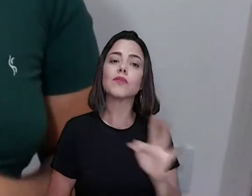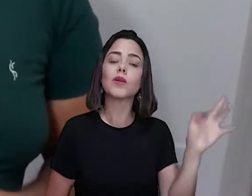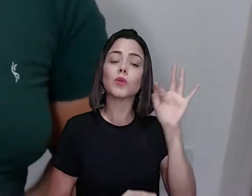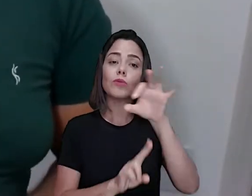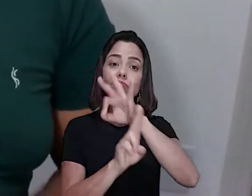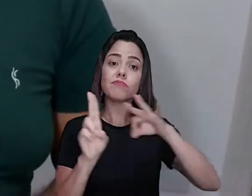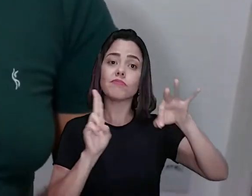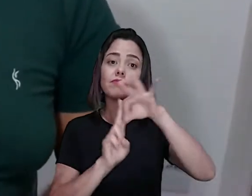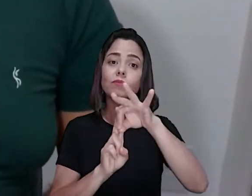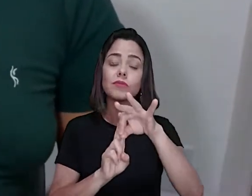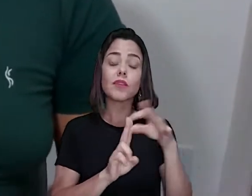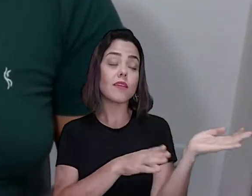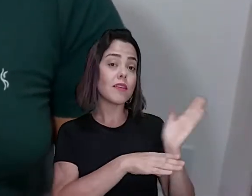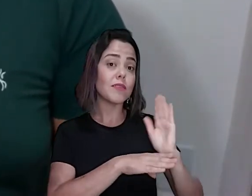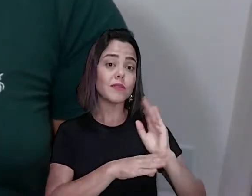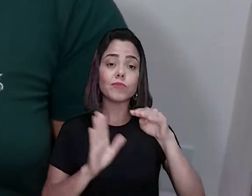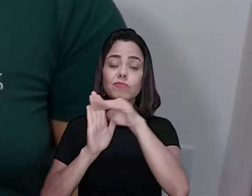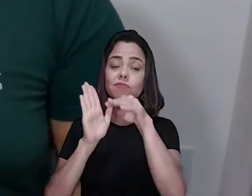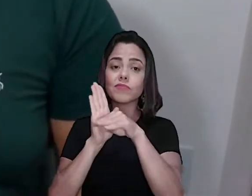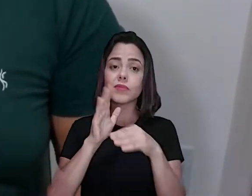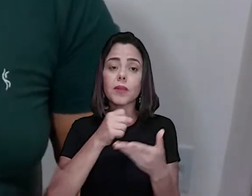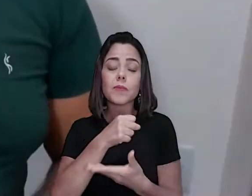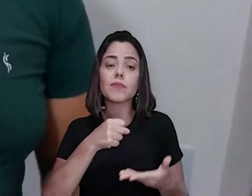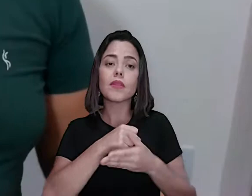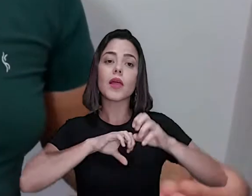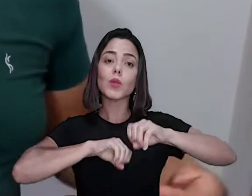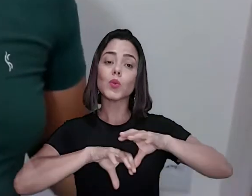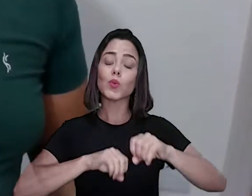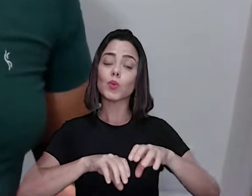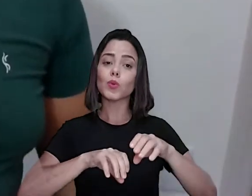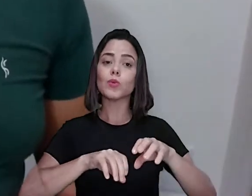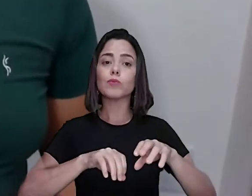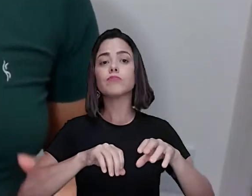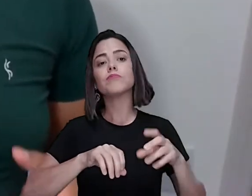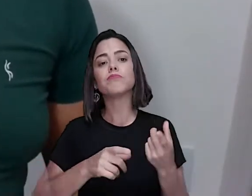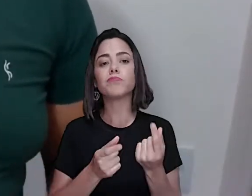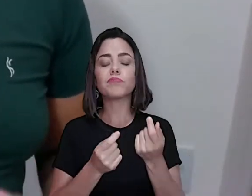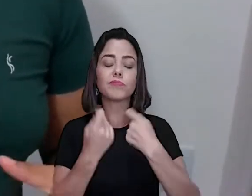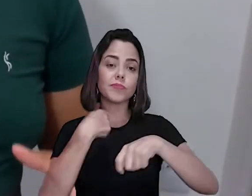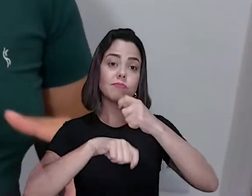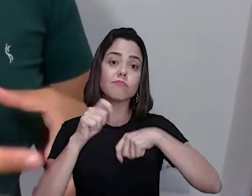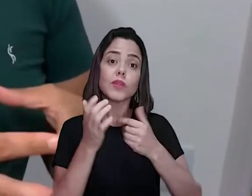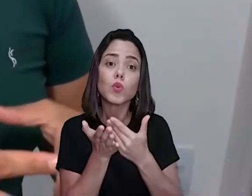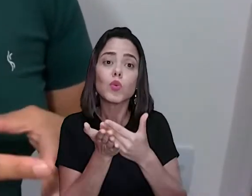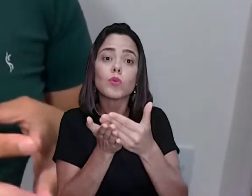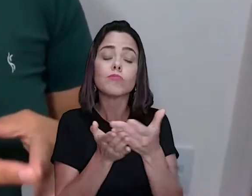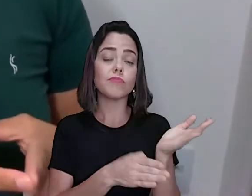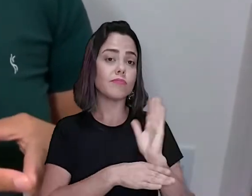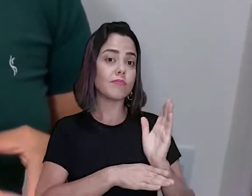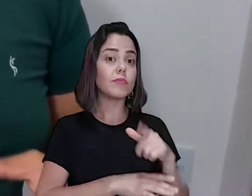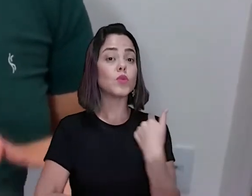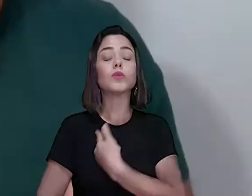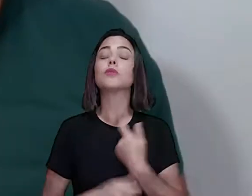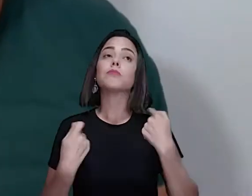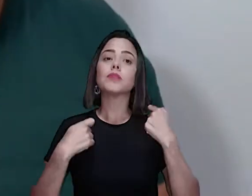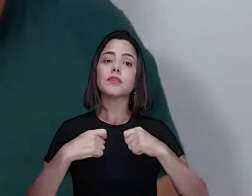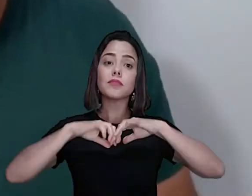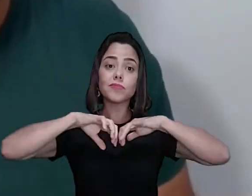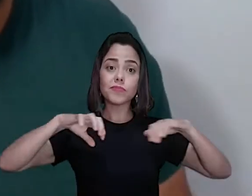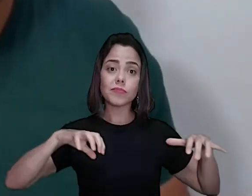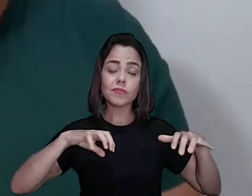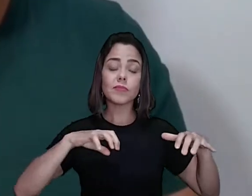vídeo do Guia Básico de Educação Financeira. Para começar o vídeo de hoje, primeiro a gente precisa diferenciar